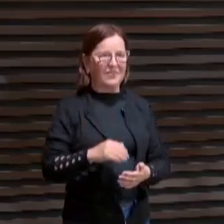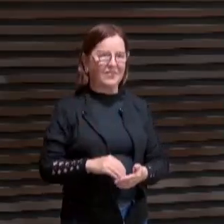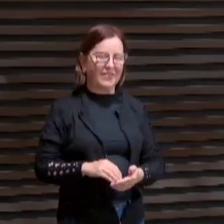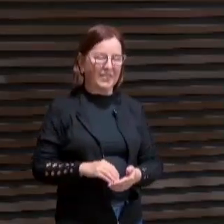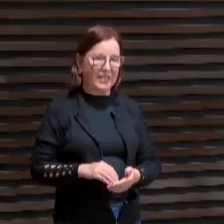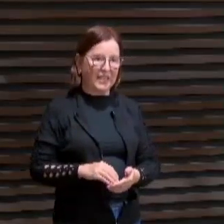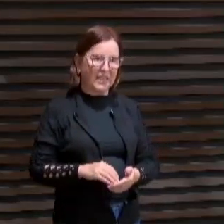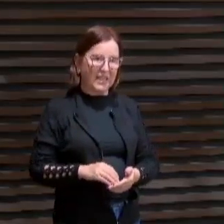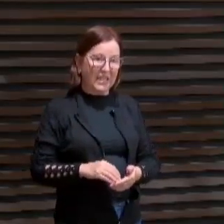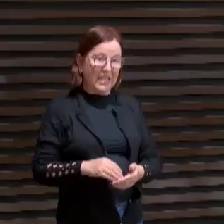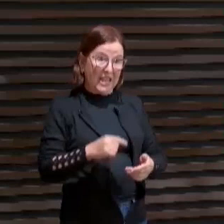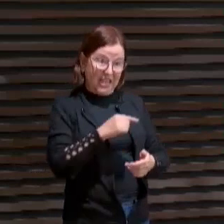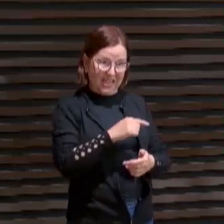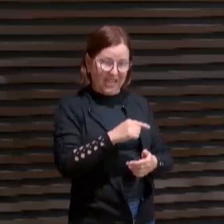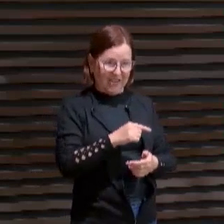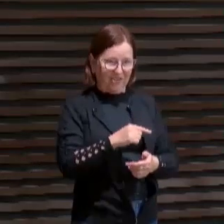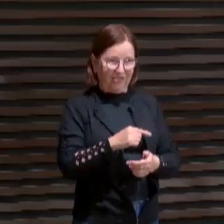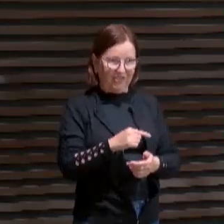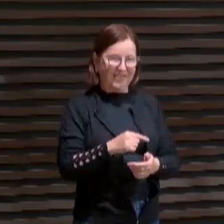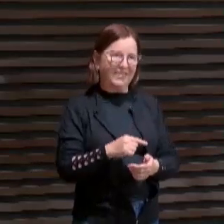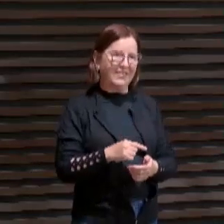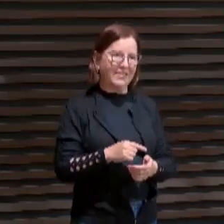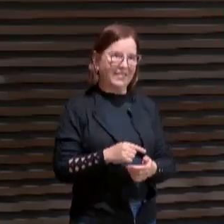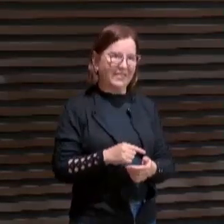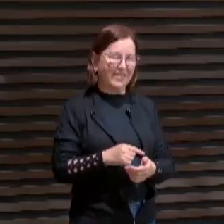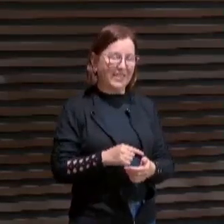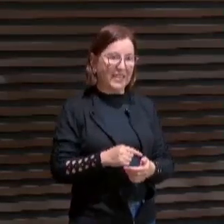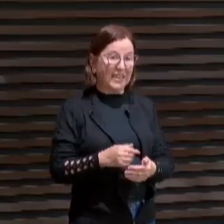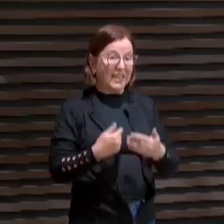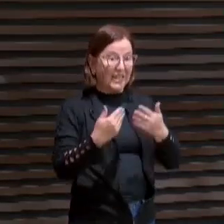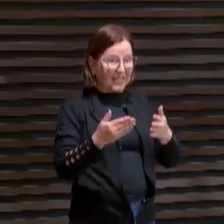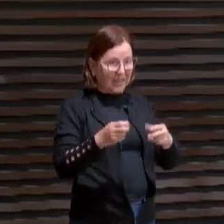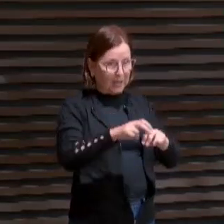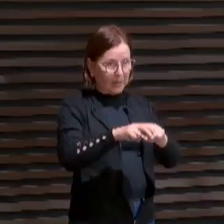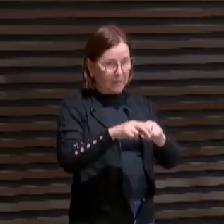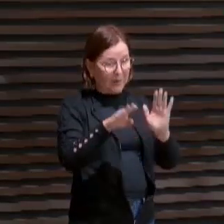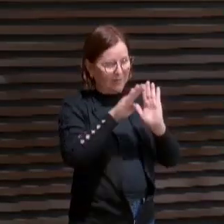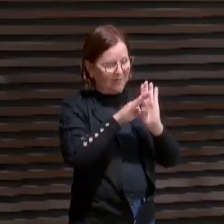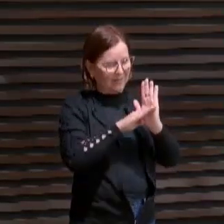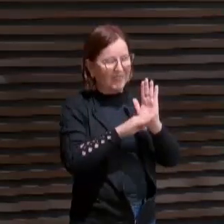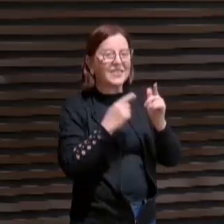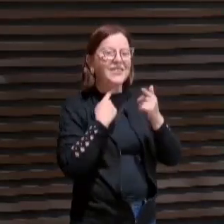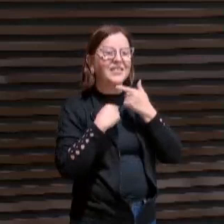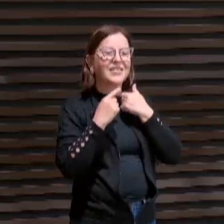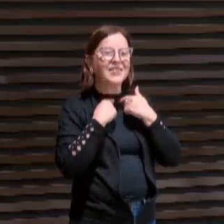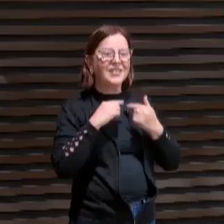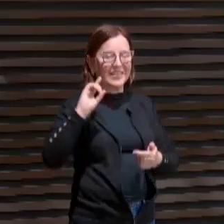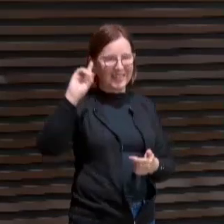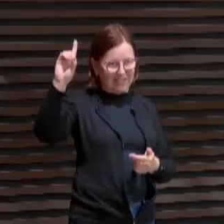Sendo este entregue pelo determinado desígnio e presciência de Deus, vós